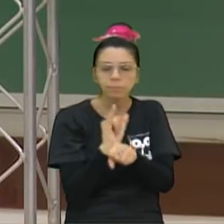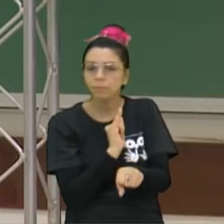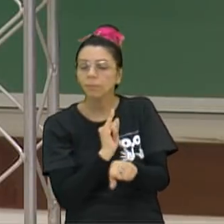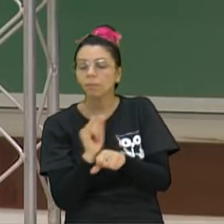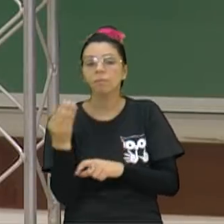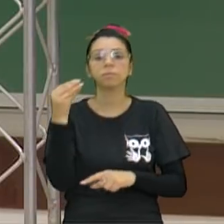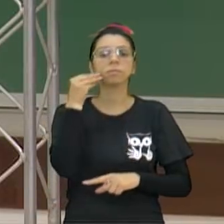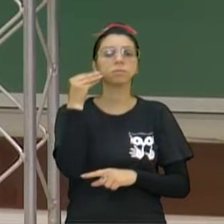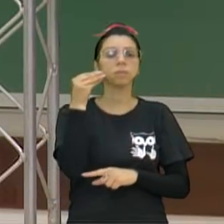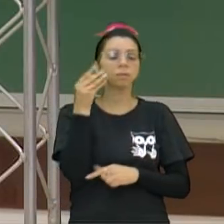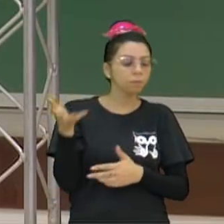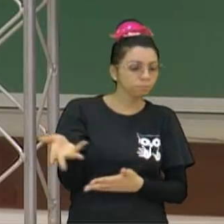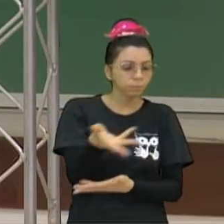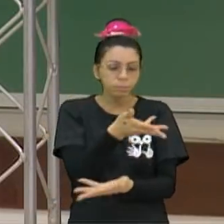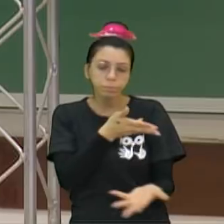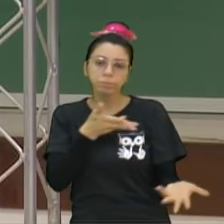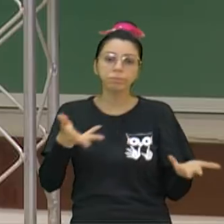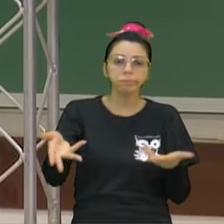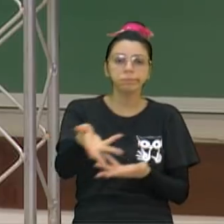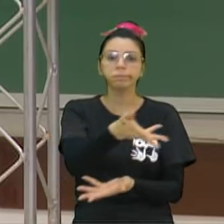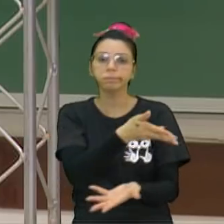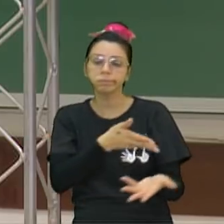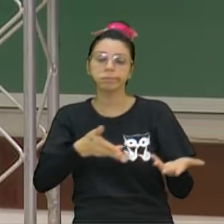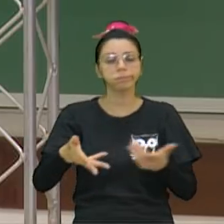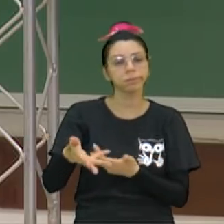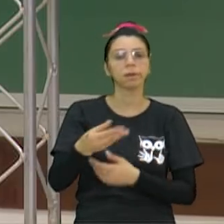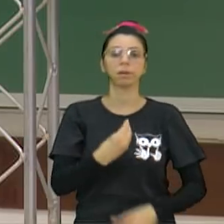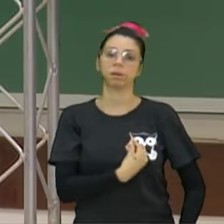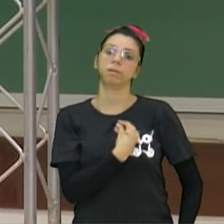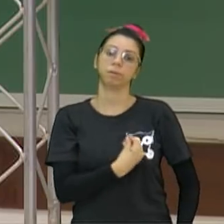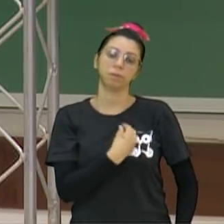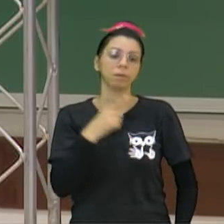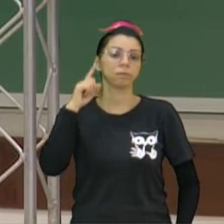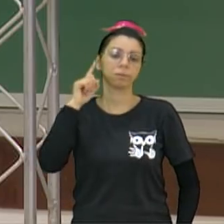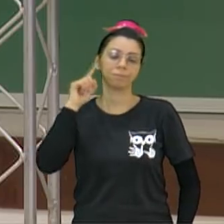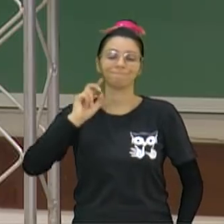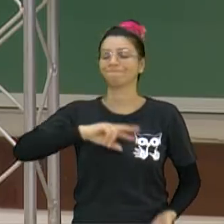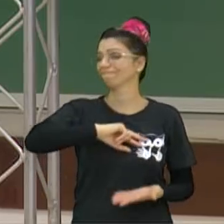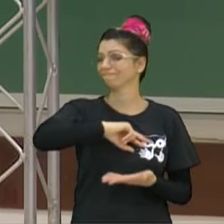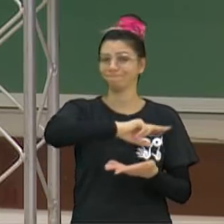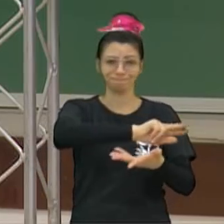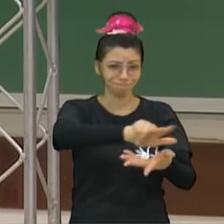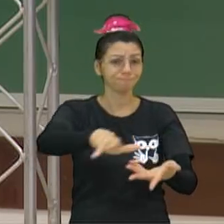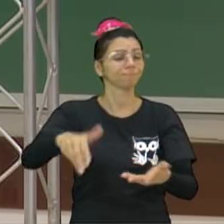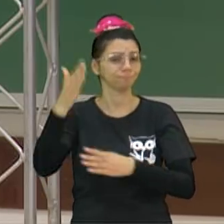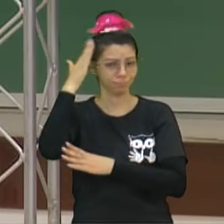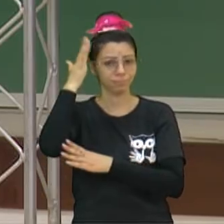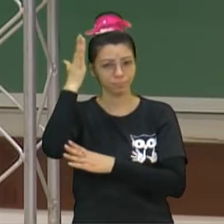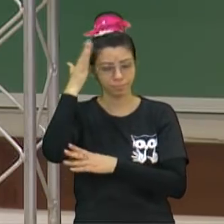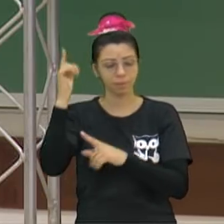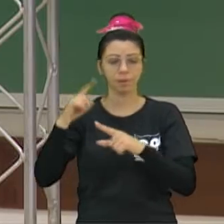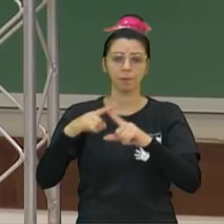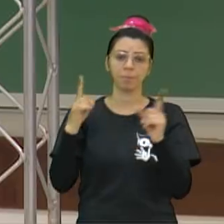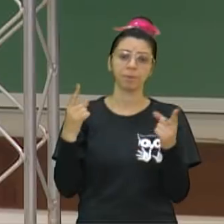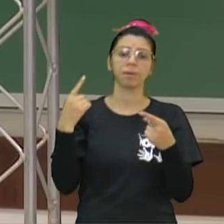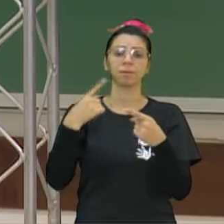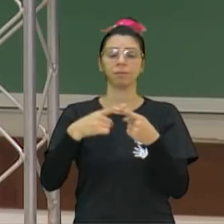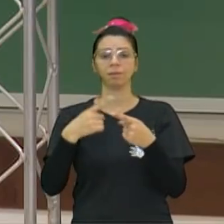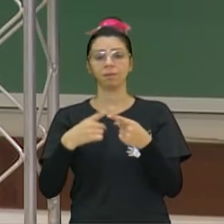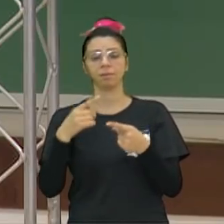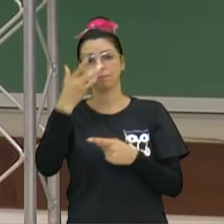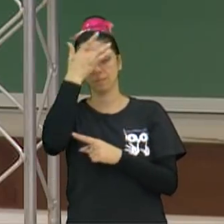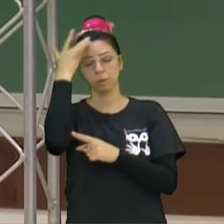tentar aí mediar os conflitos que a gente vivencia no cotidiano e que são vários. né? As pessoas, elas pensam diferente,